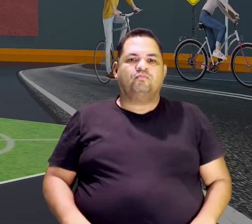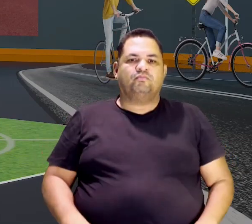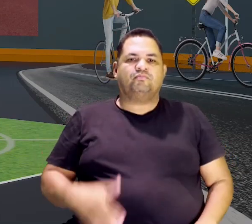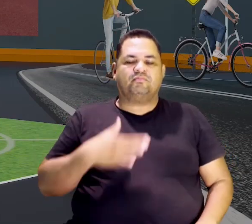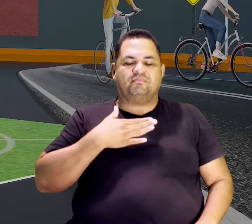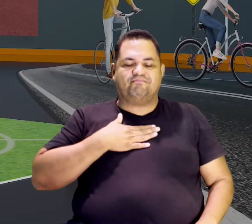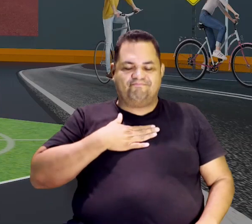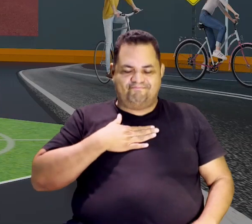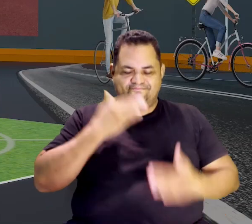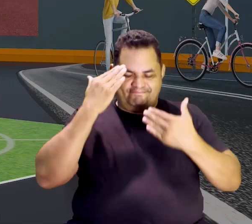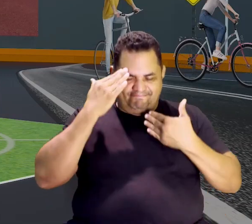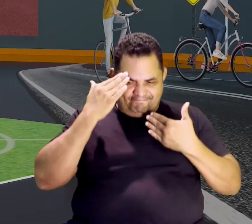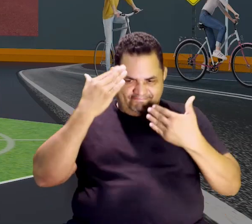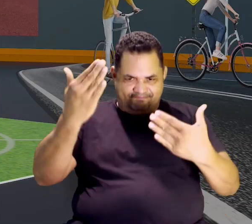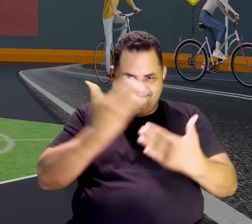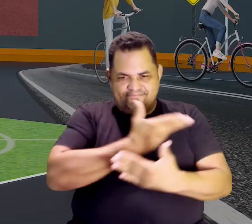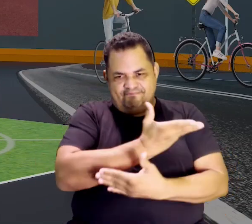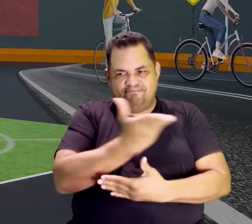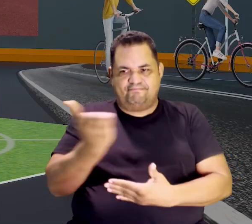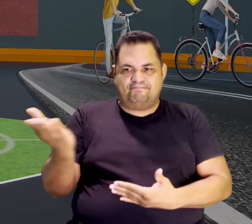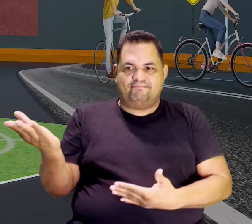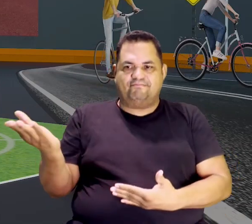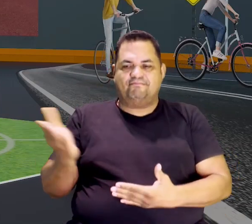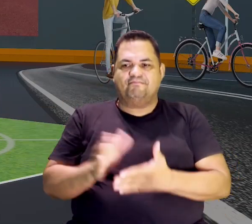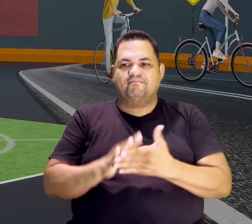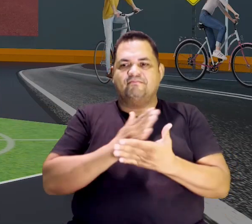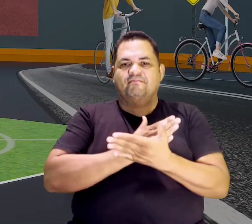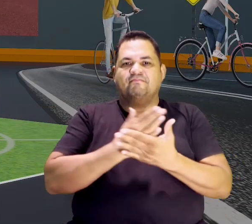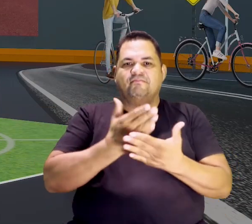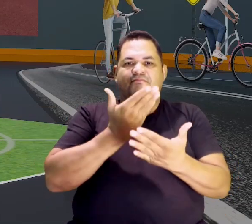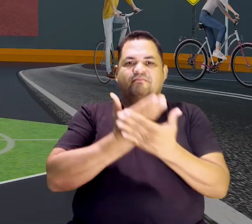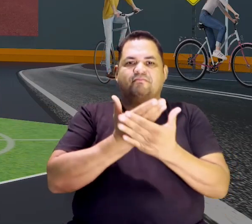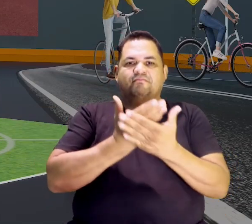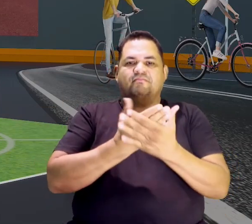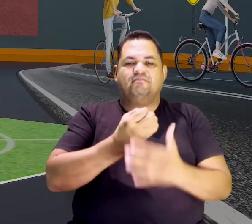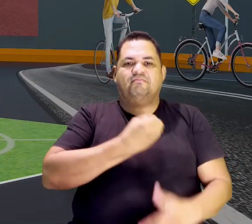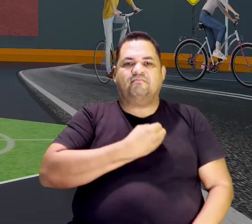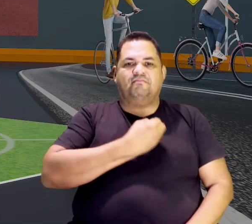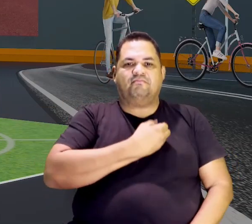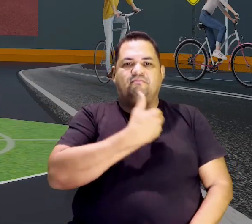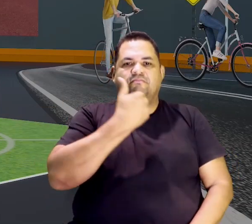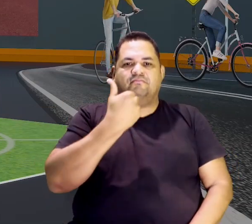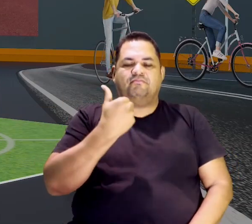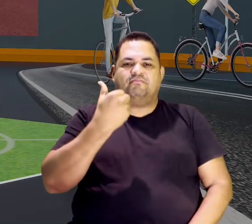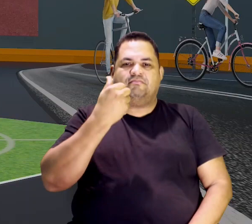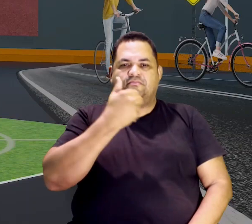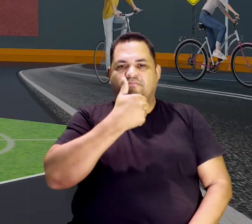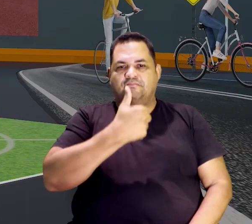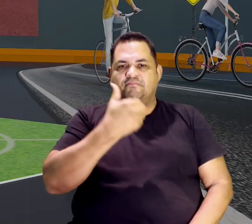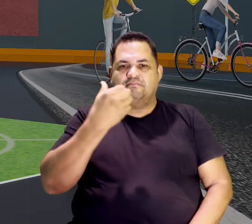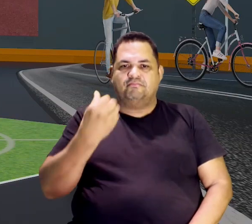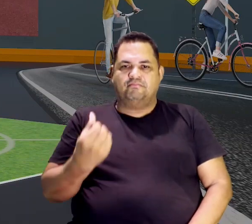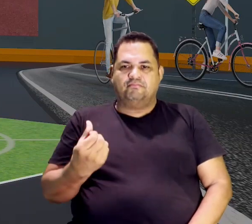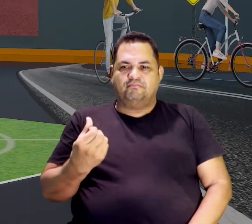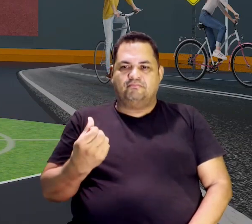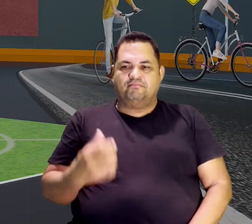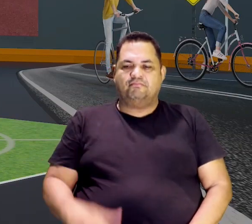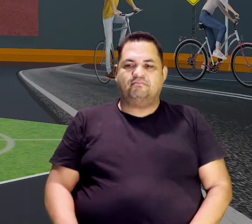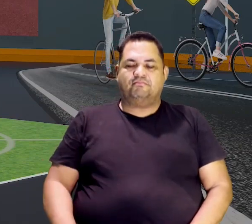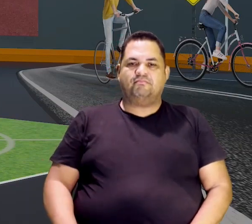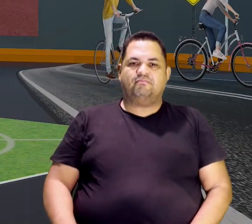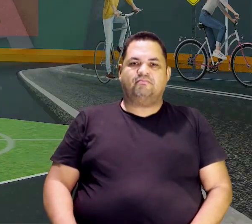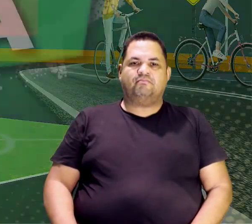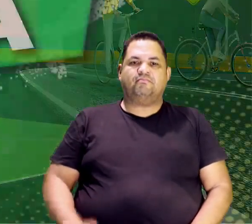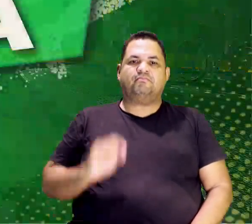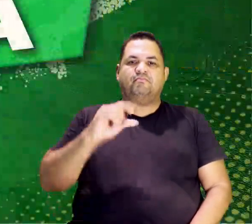muito obrigada, certo? Então vamos iniciar a nossa aula de número 16. E o que fala a nossa aula de número 16, prof? Dá uma